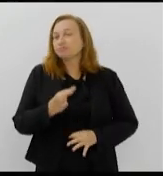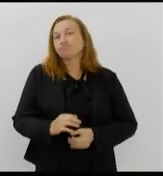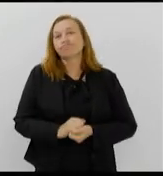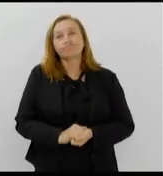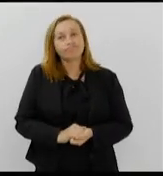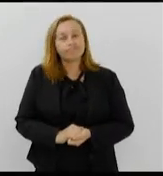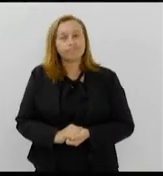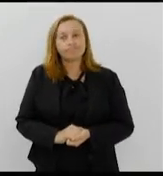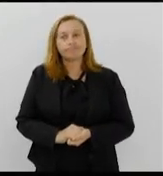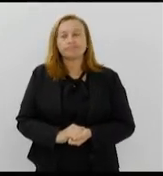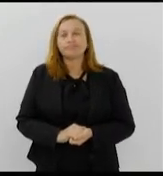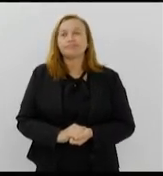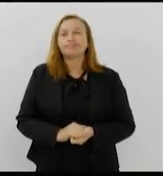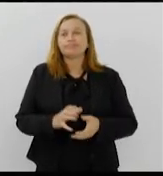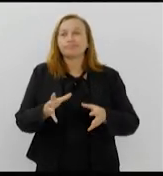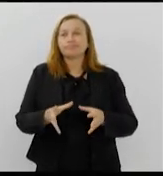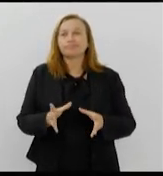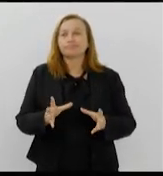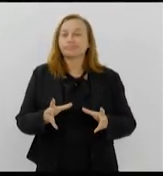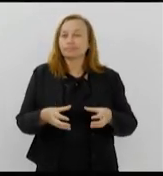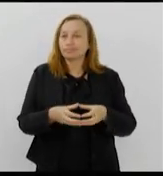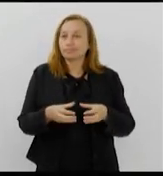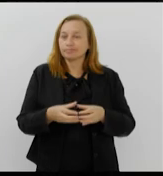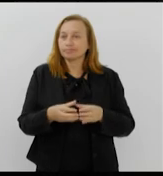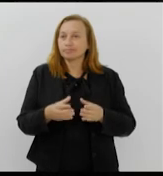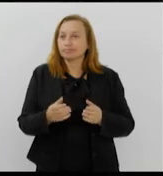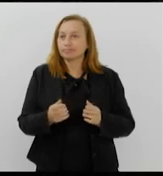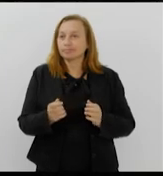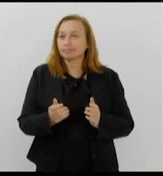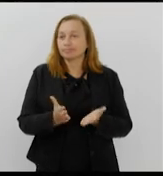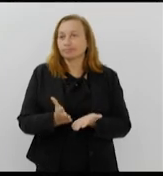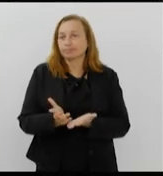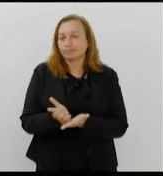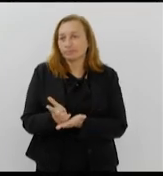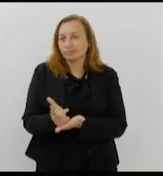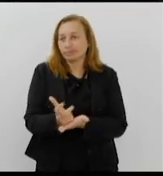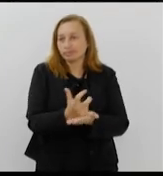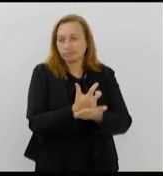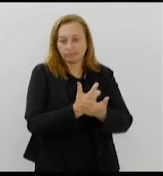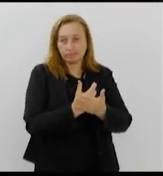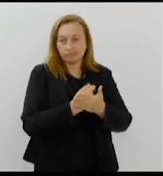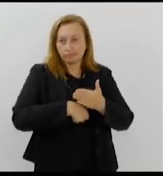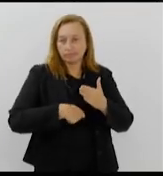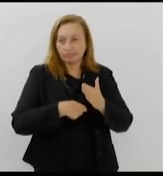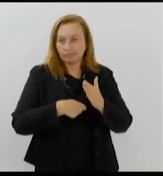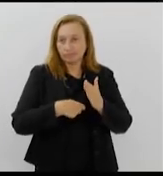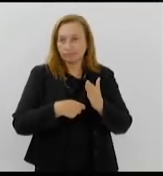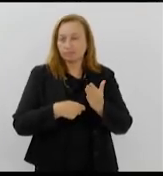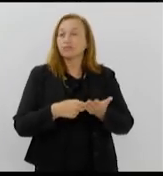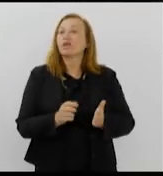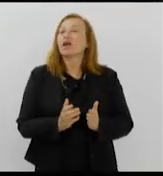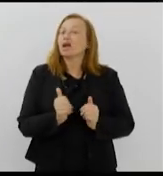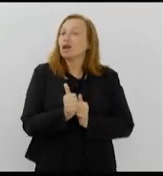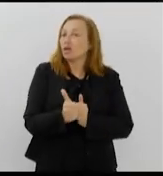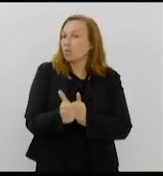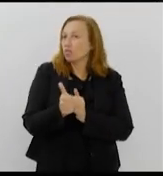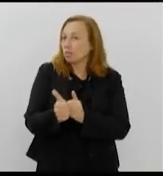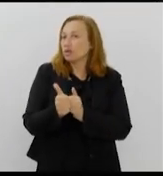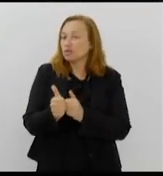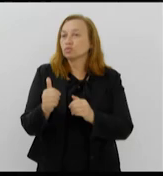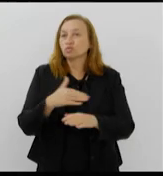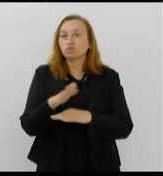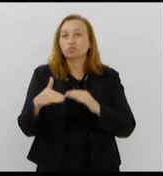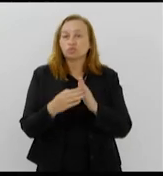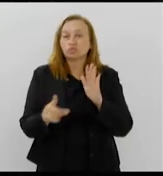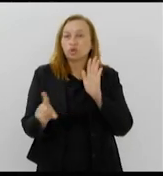A Comissão de Tributação cabe acompanhar, como o nome já diz, toda a